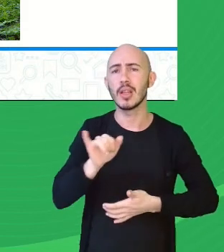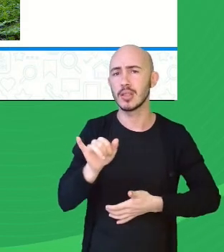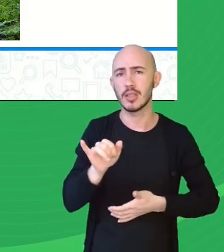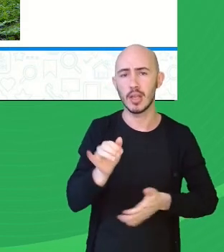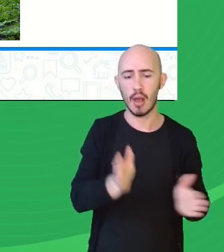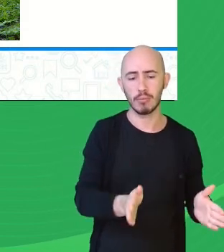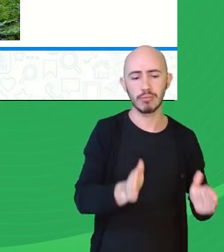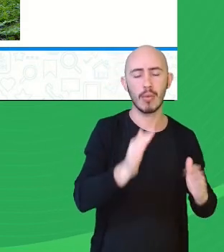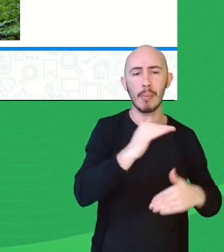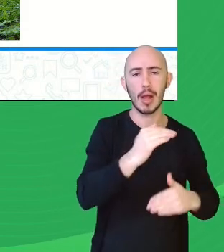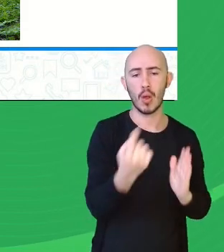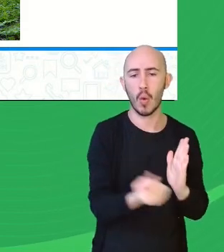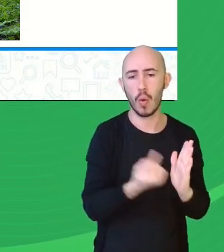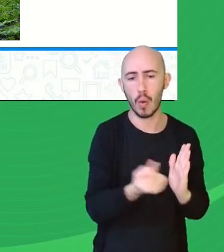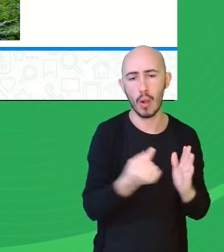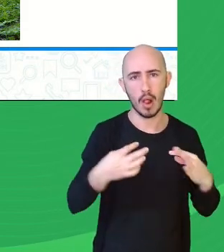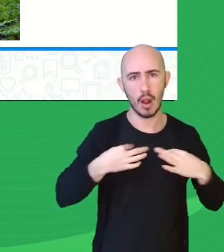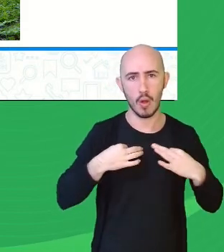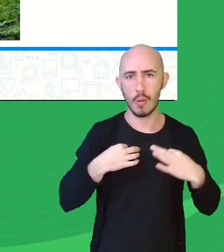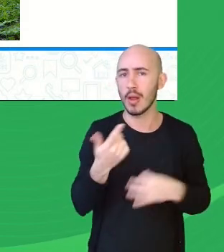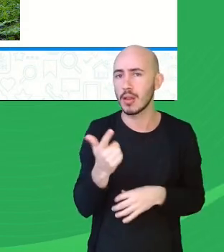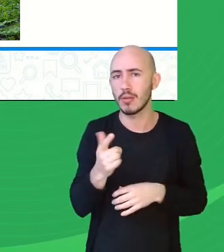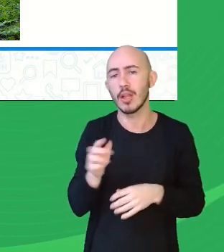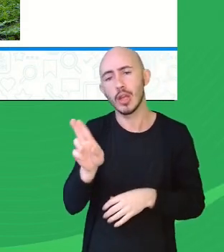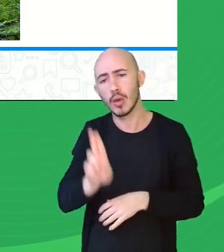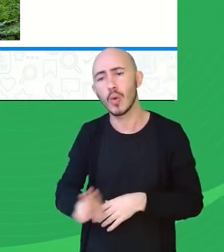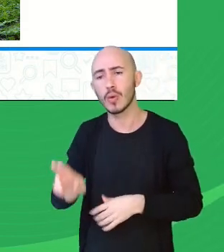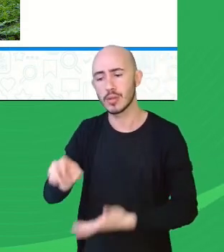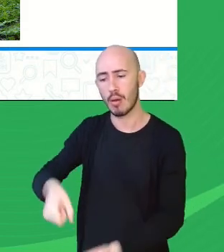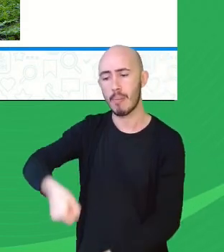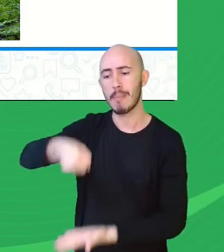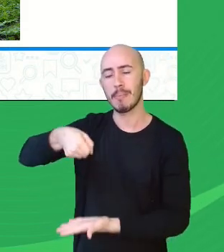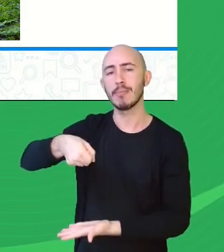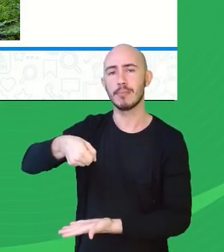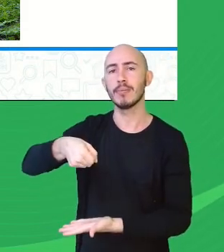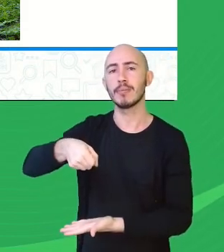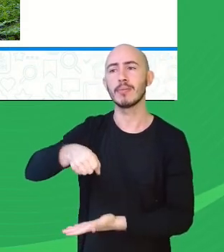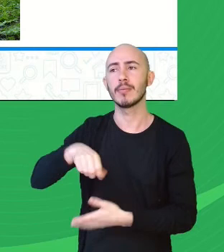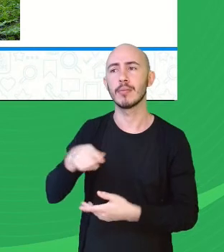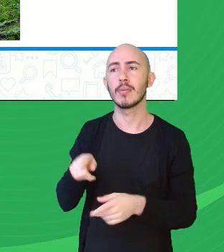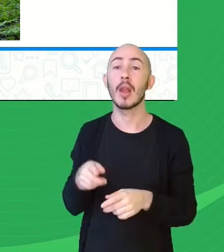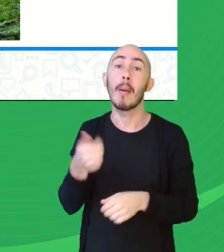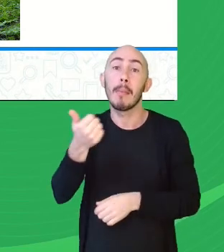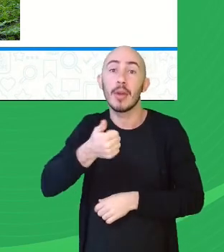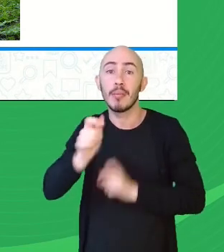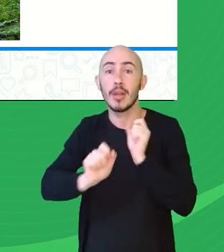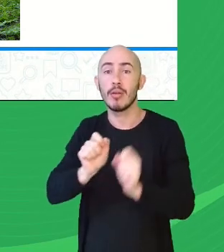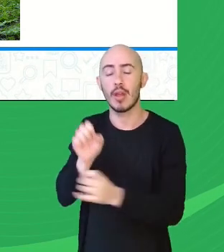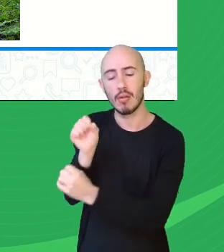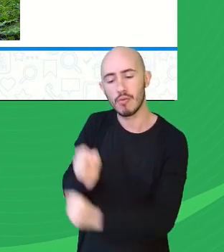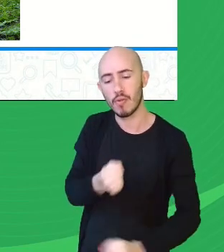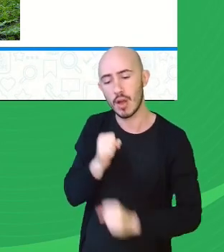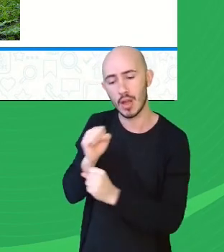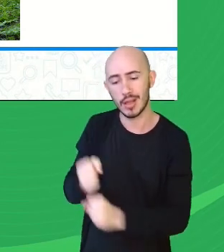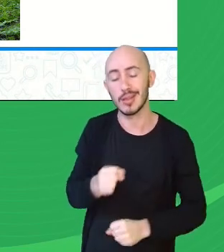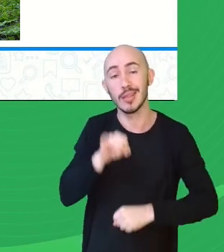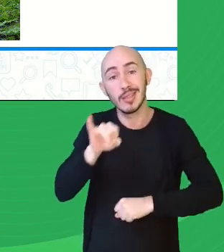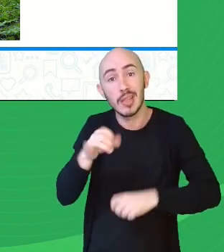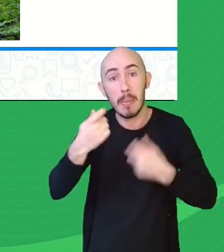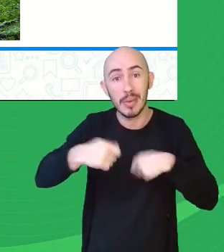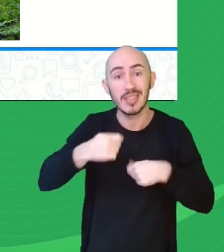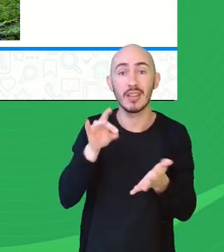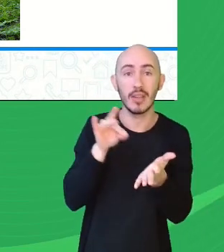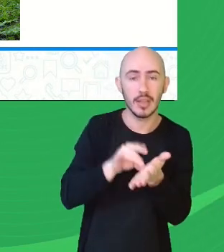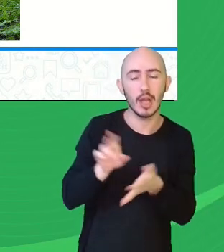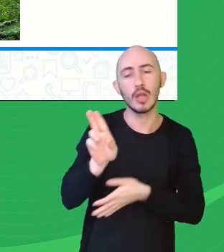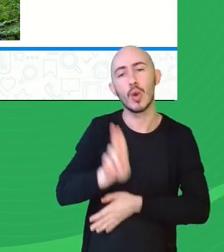casa a máquina, não dá para reaproveitar, usa um balde. Primeiro a gente deve varrer, né, gente? Se for necessário realmente lavar, usa um